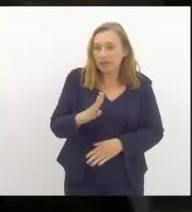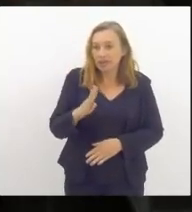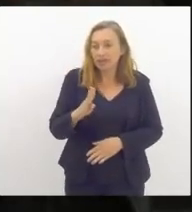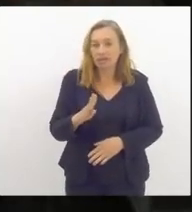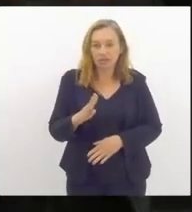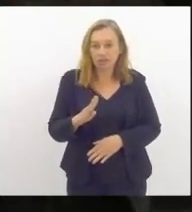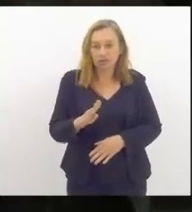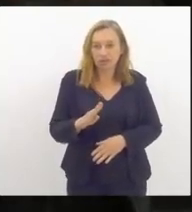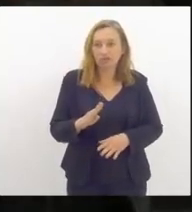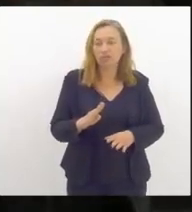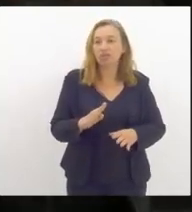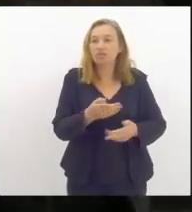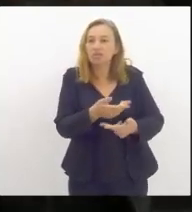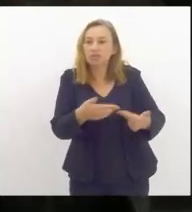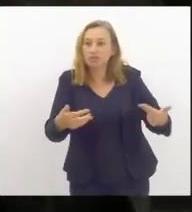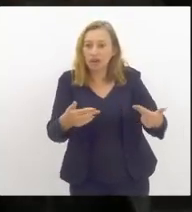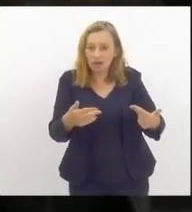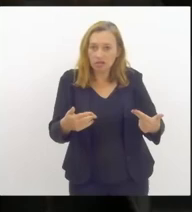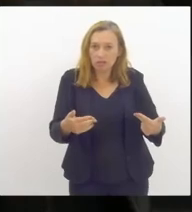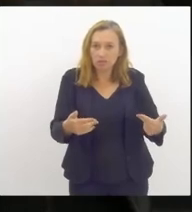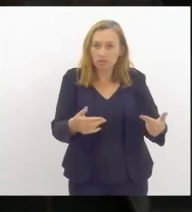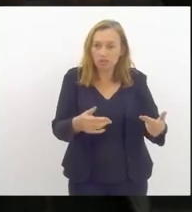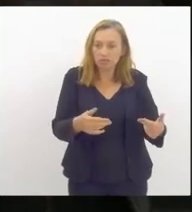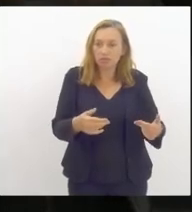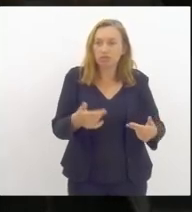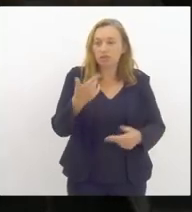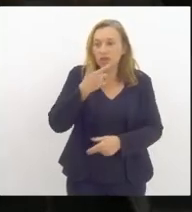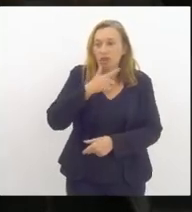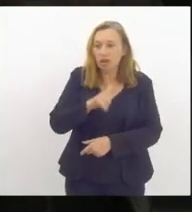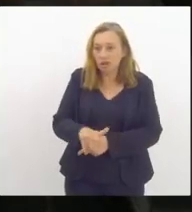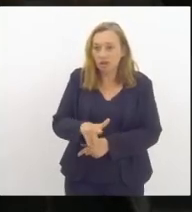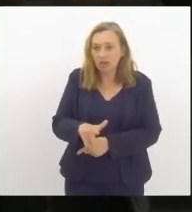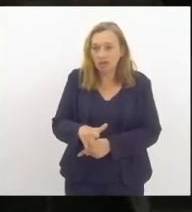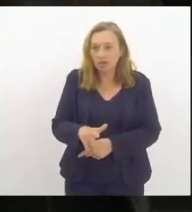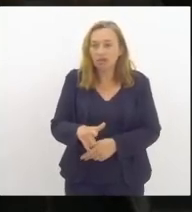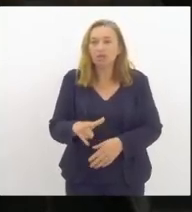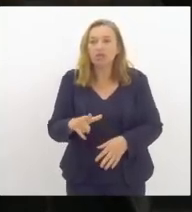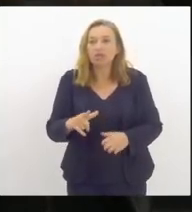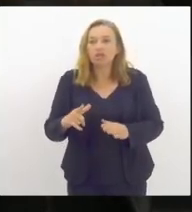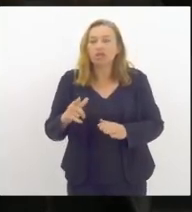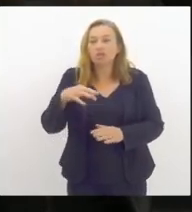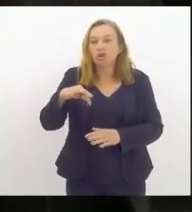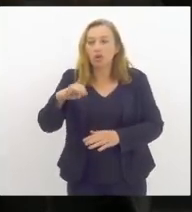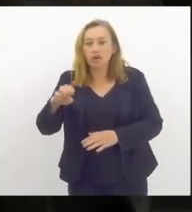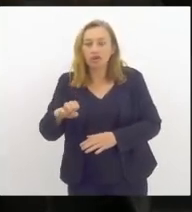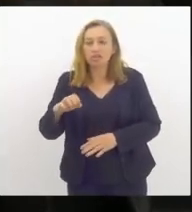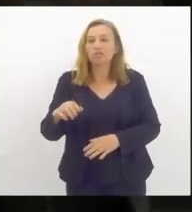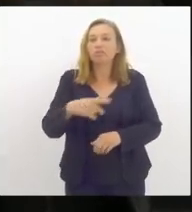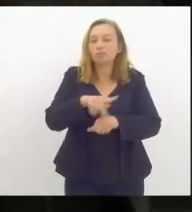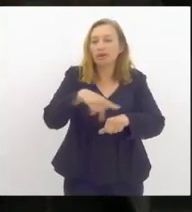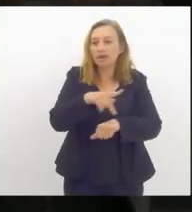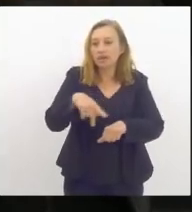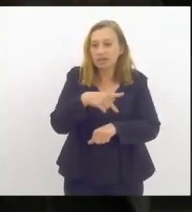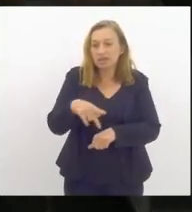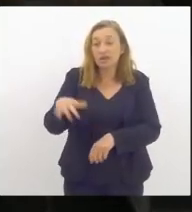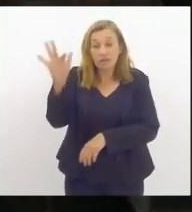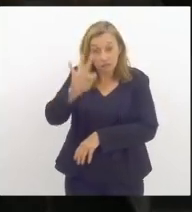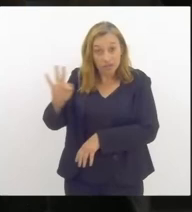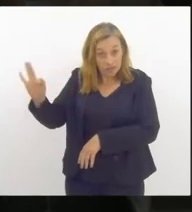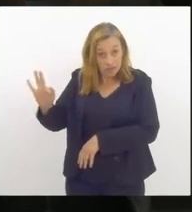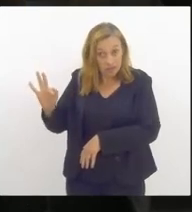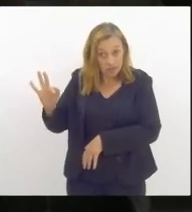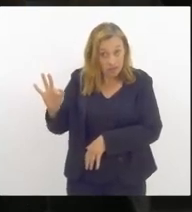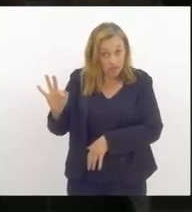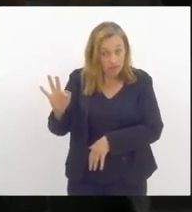cercados protofonia por quase todos os lados e ao norte tem o país de língua francesa e uma de um departamento francês de reais